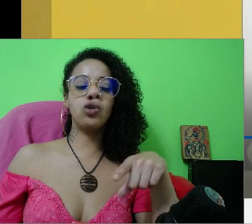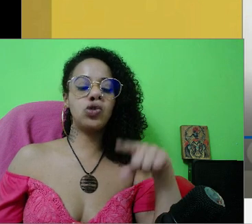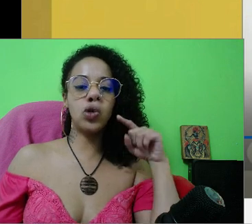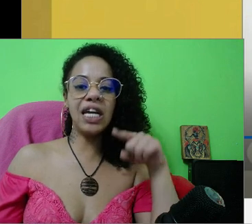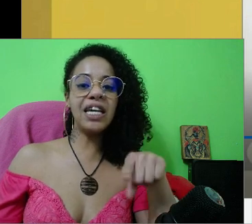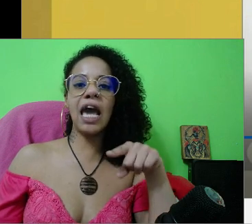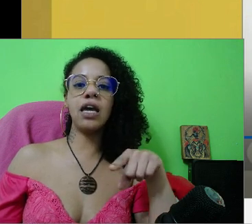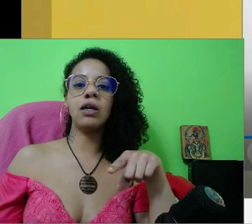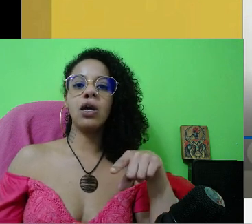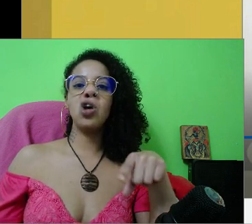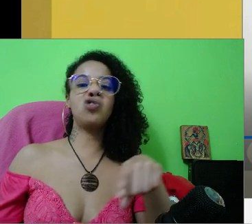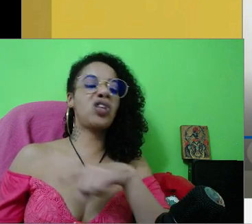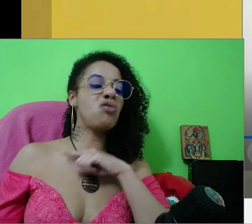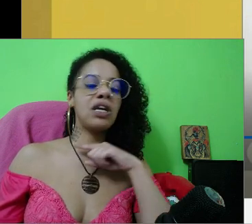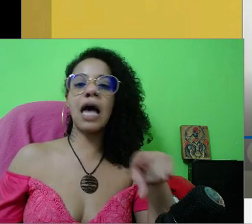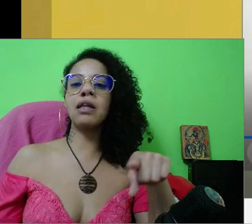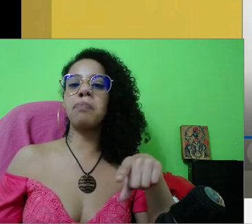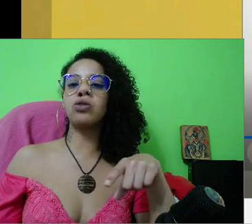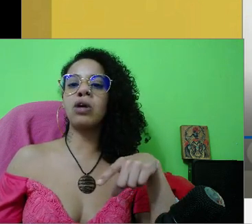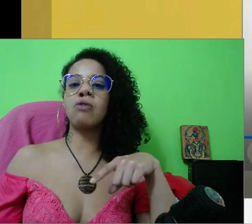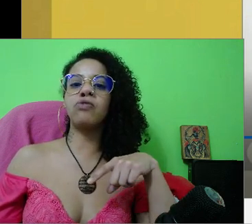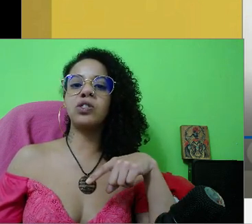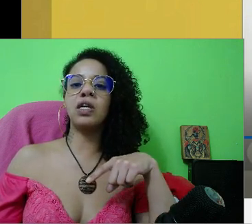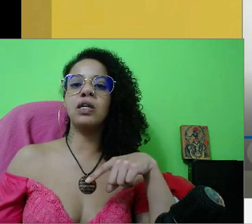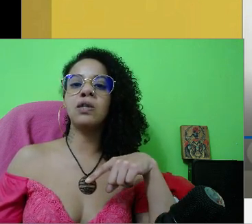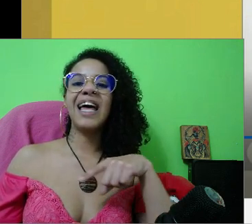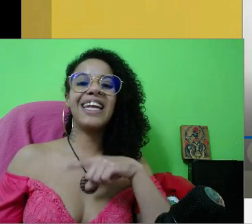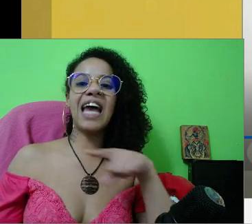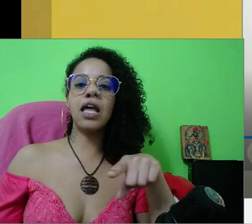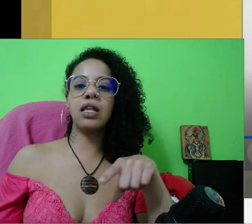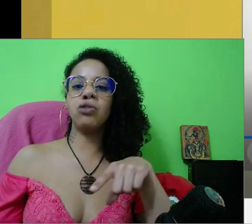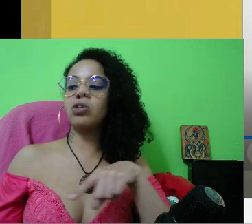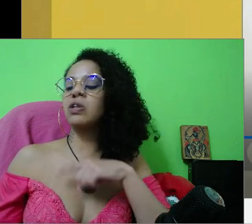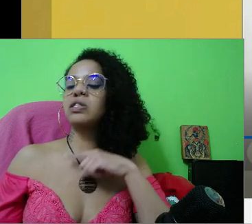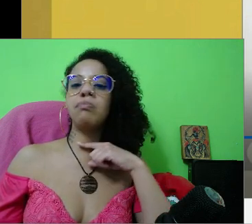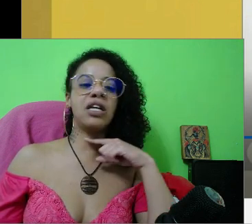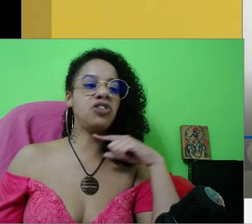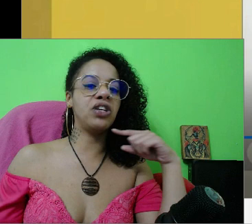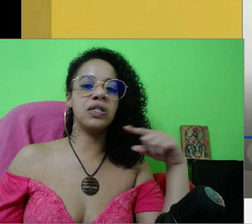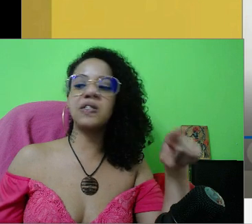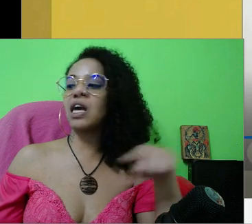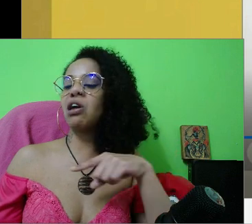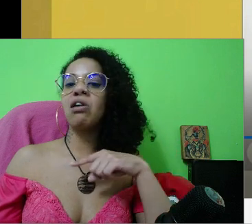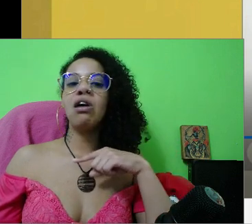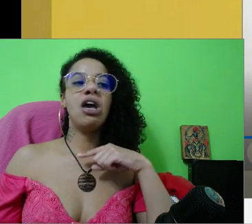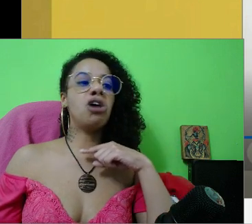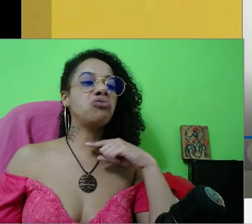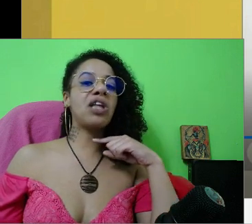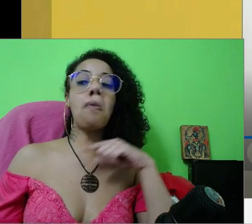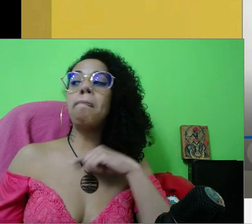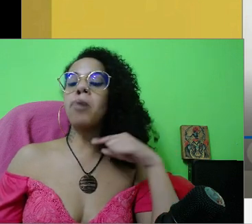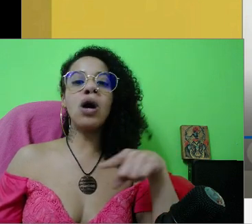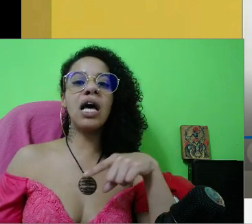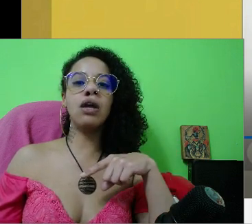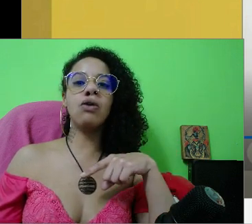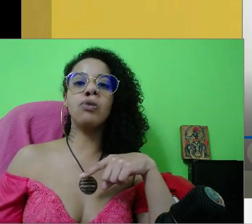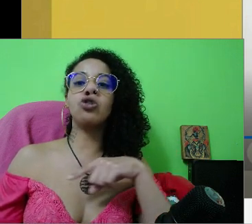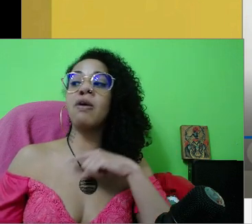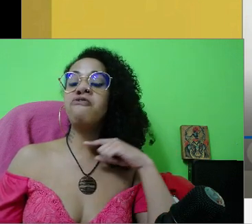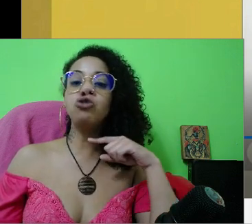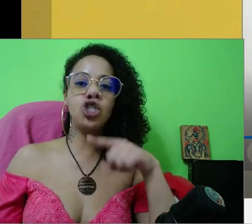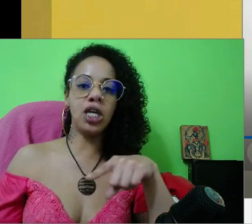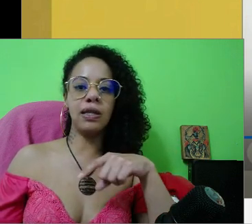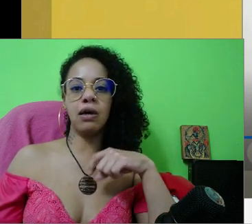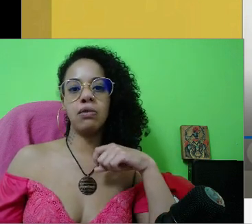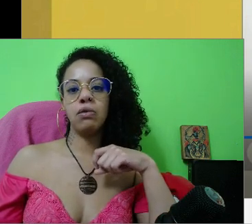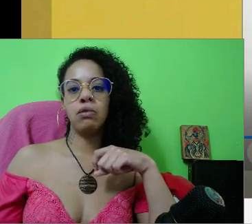e eu não sou ninguém eu não tenho nada para trocar com vocês nada eu não tenho estabilidade financeira eu não tenho nenhuma